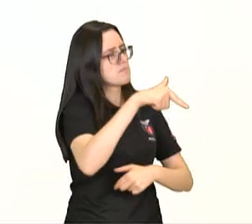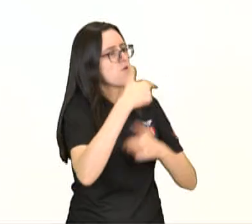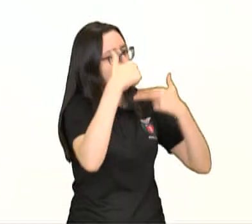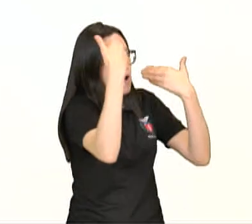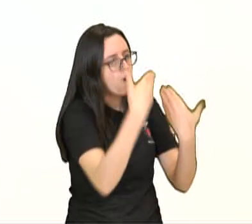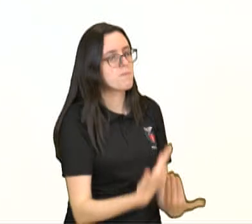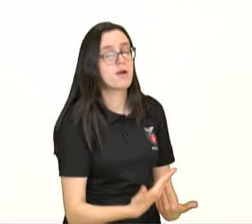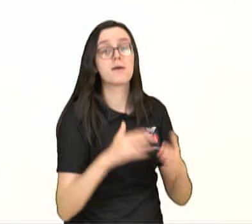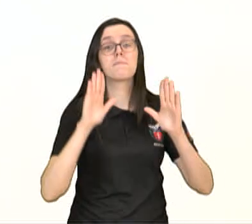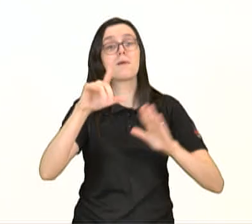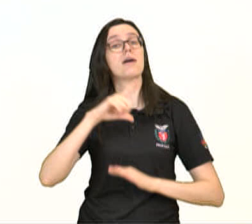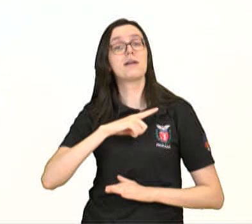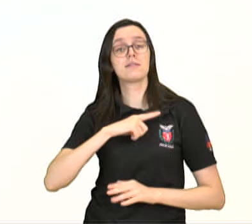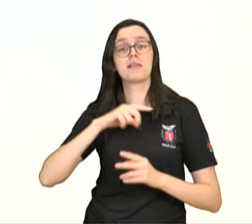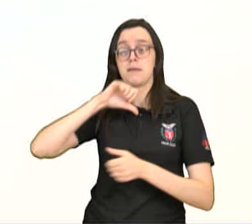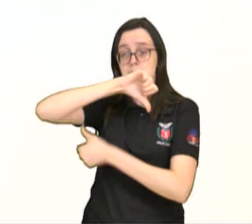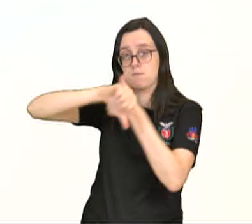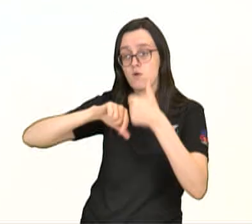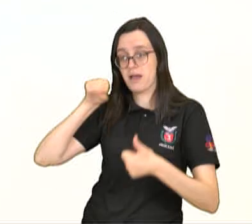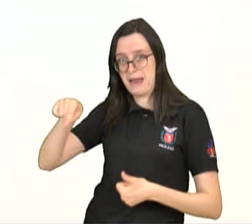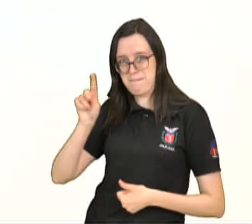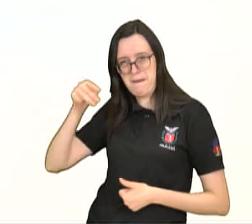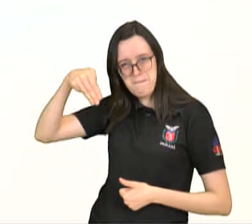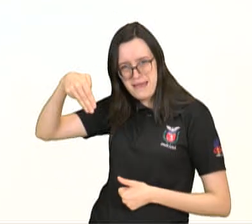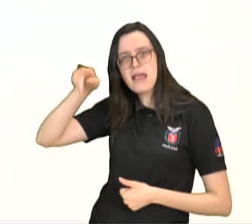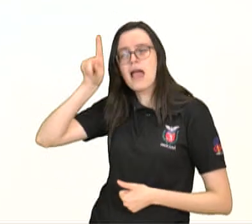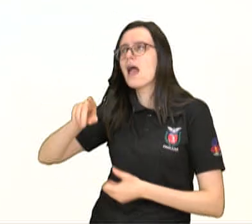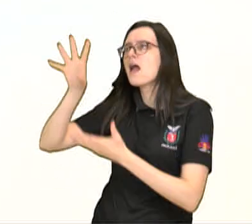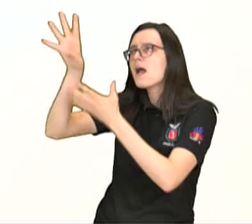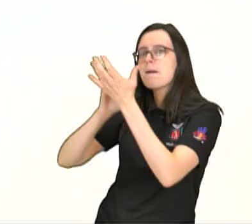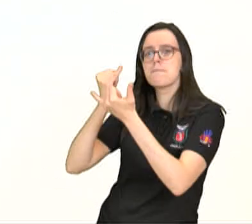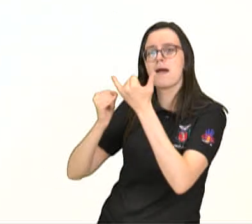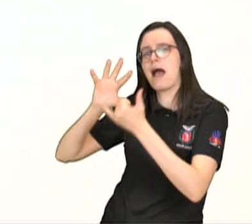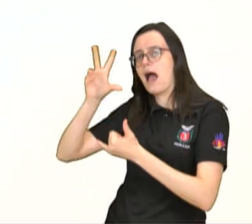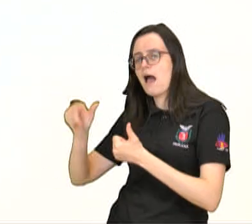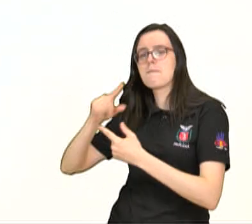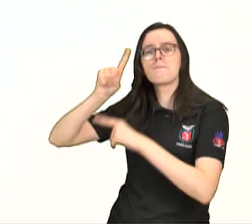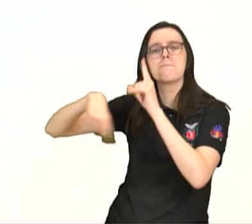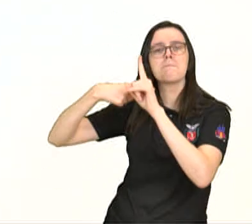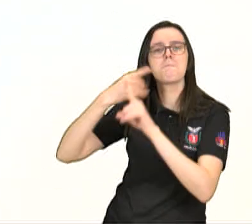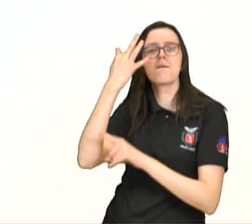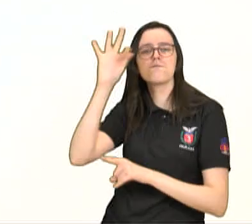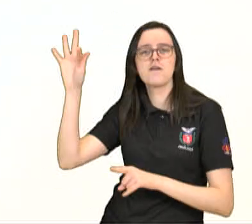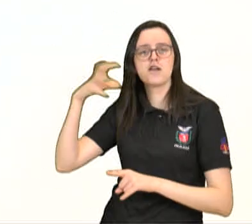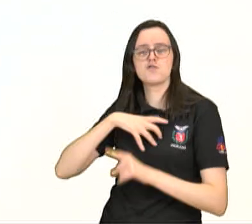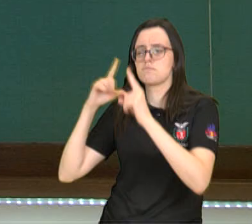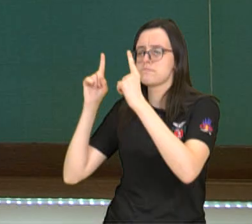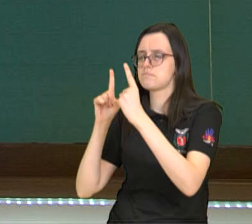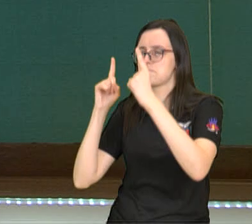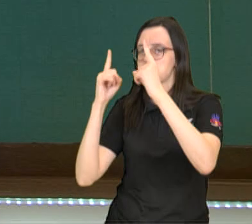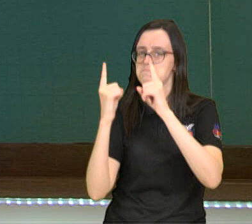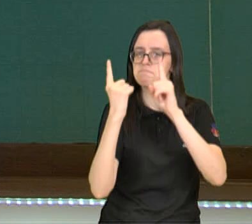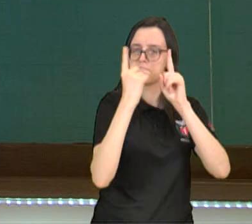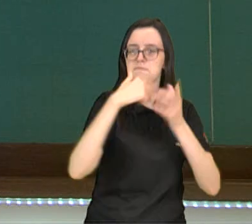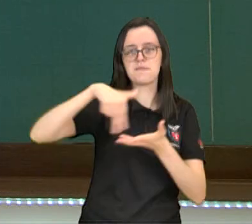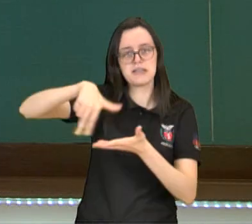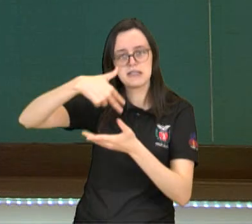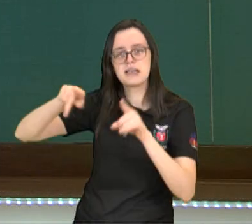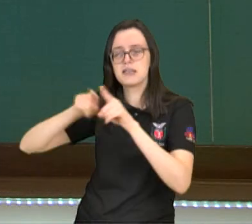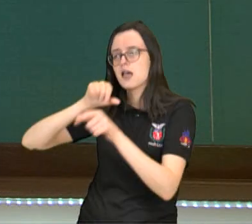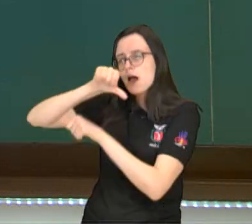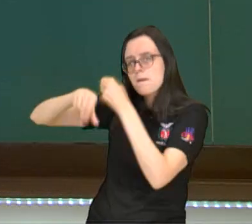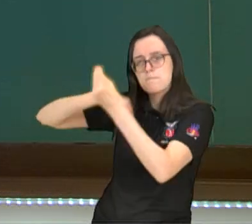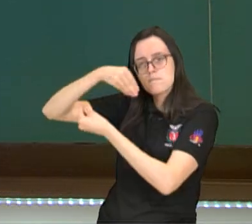foi uma mistura também do minuete dos franceses com o batuque dos africanos, que foi essa associação do batuque, do arrastar de pernas